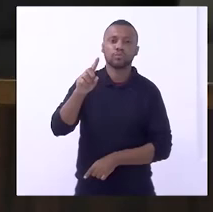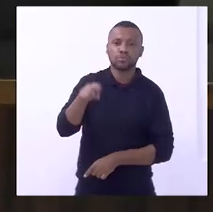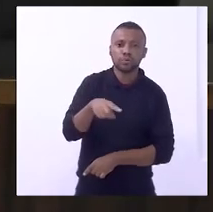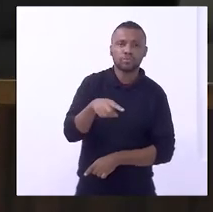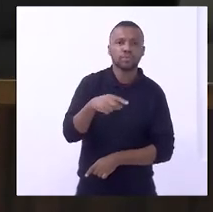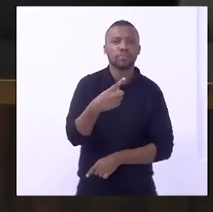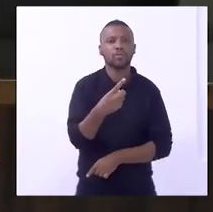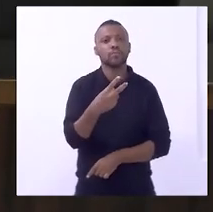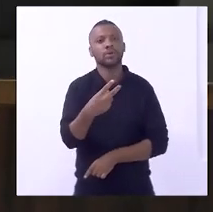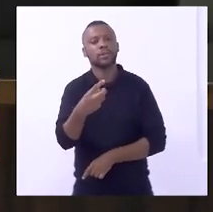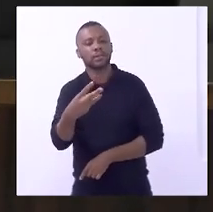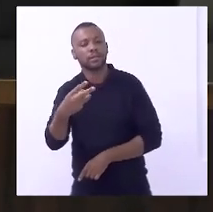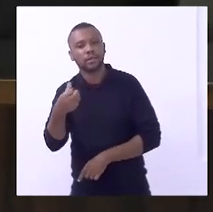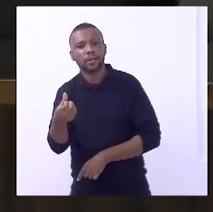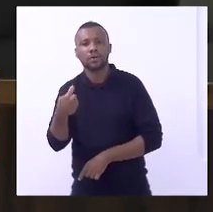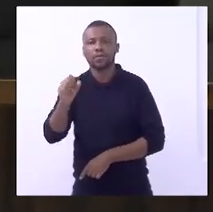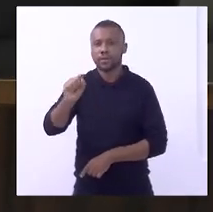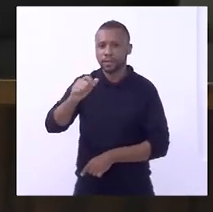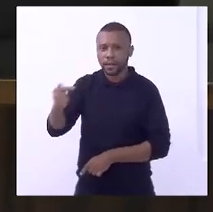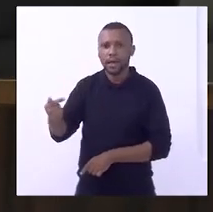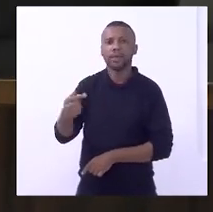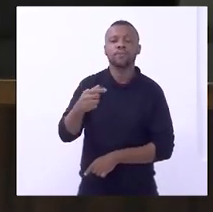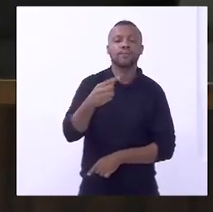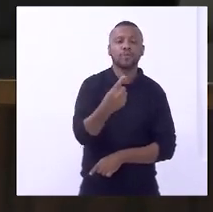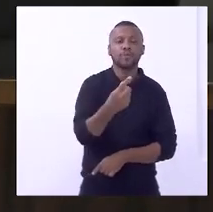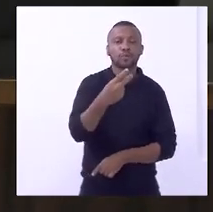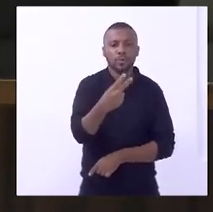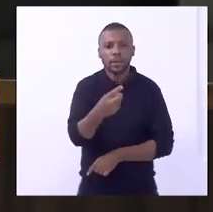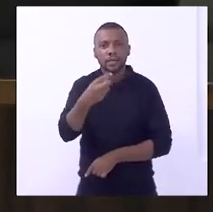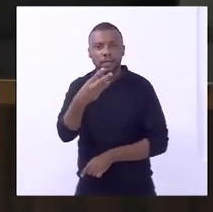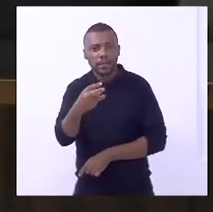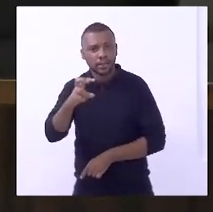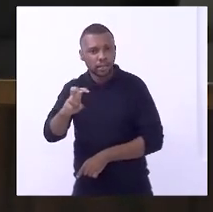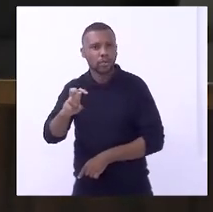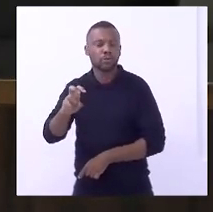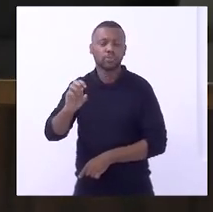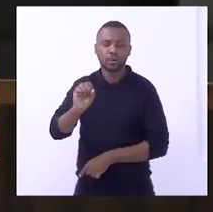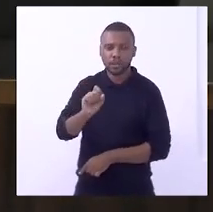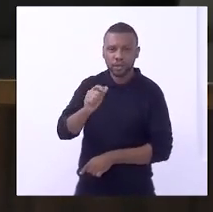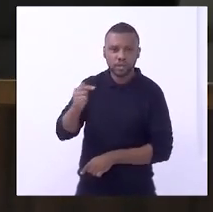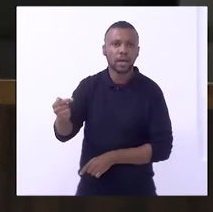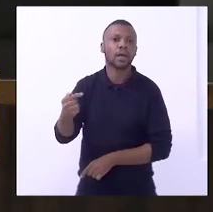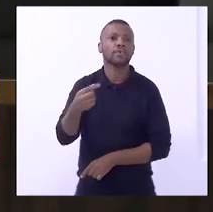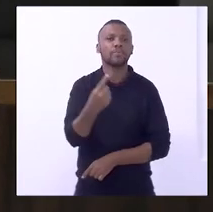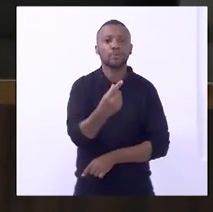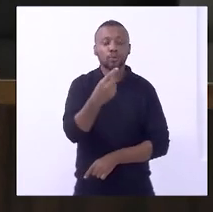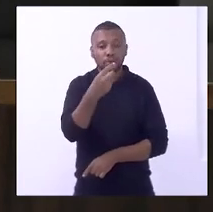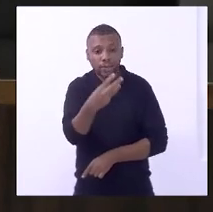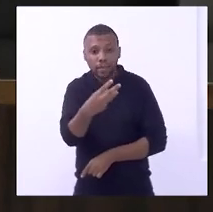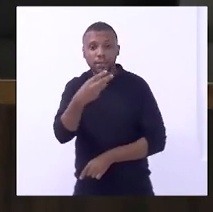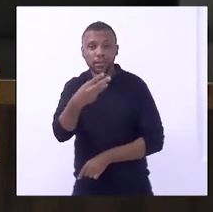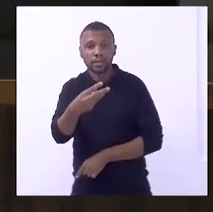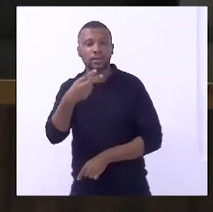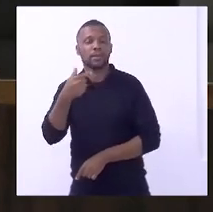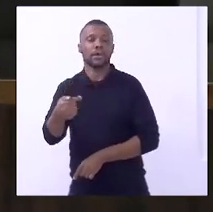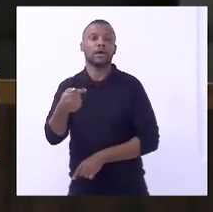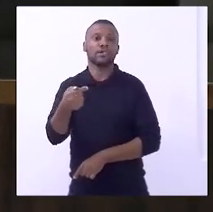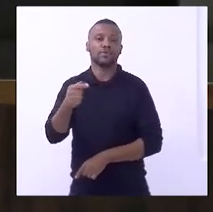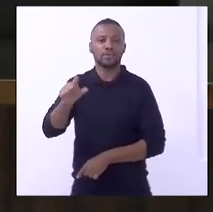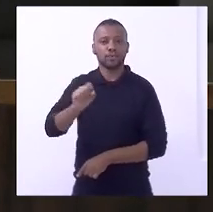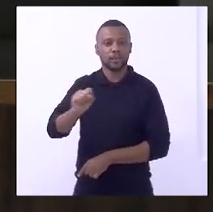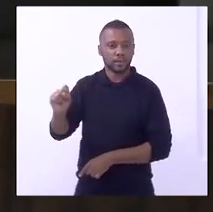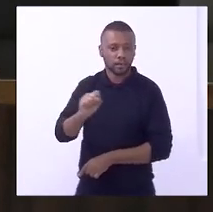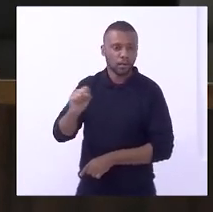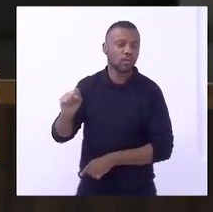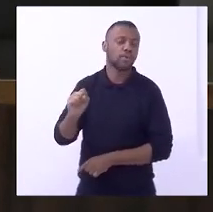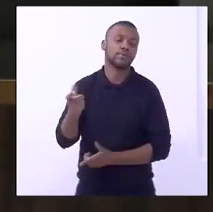1236 de 87, 1355 de 88, 1367 de 88, 1434